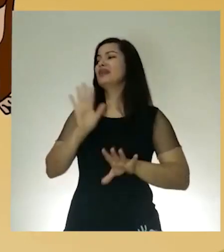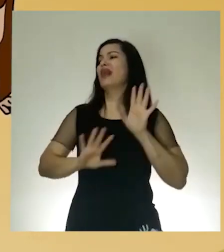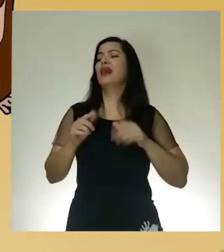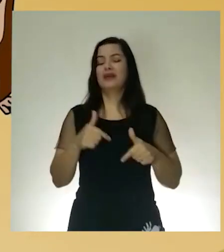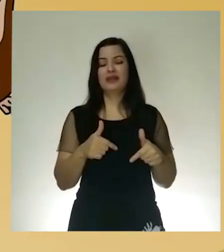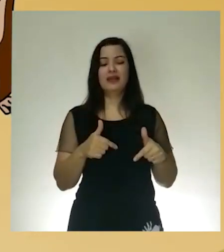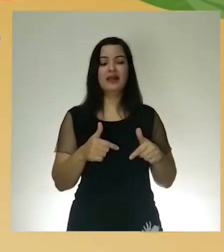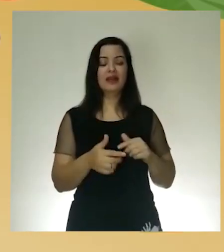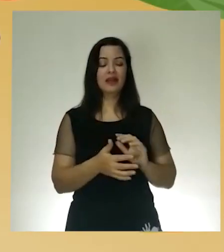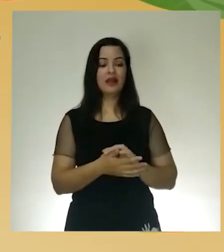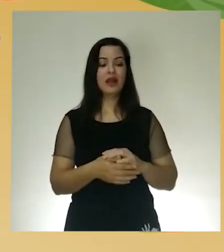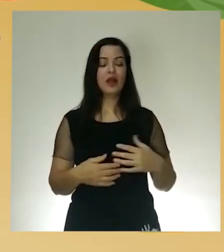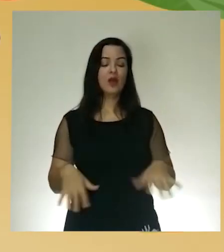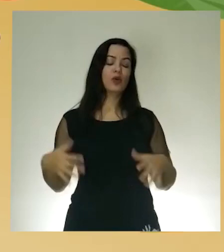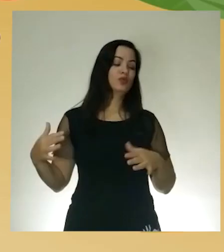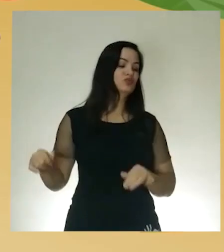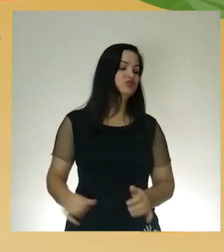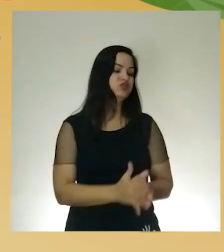Cuidado!